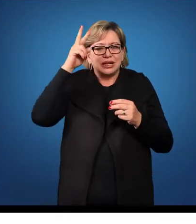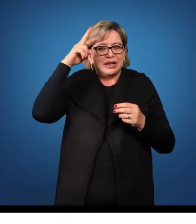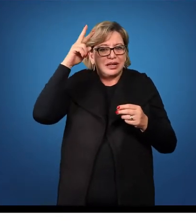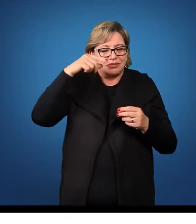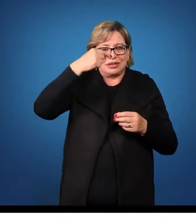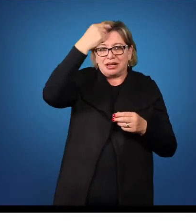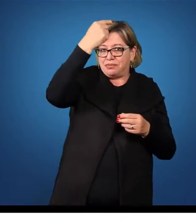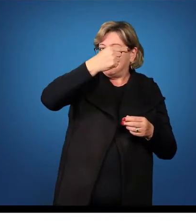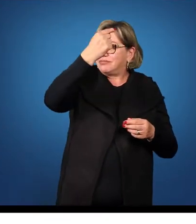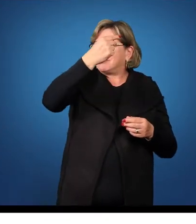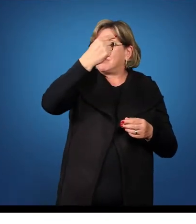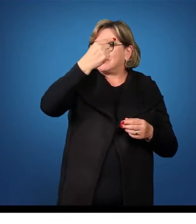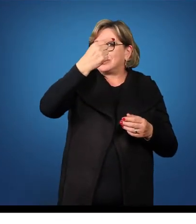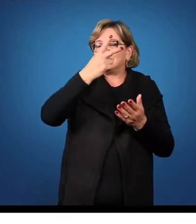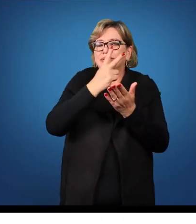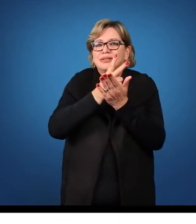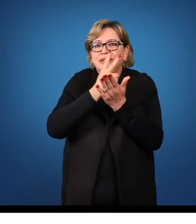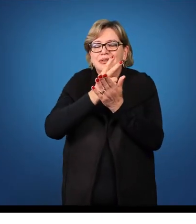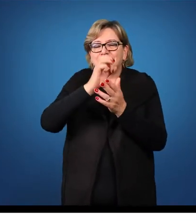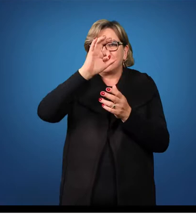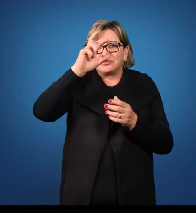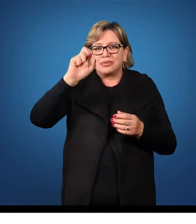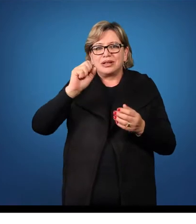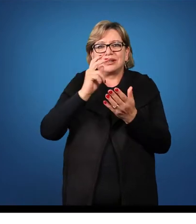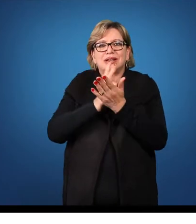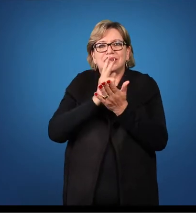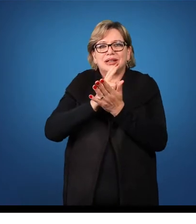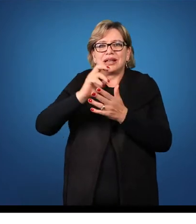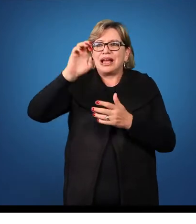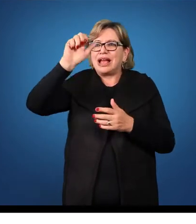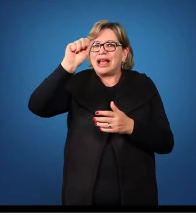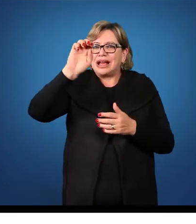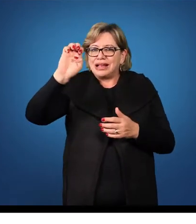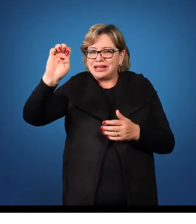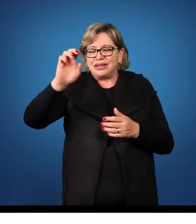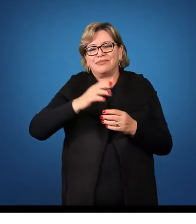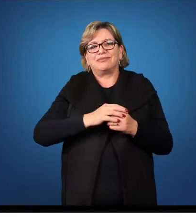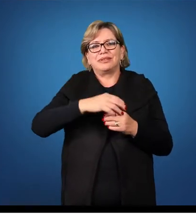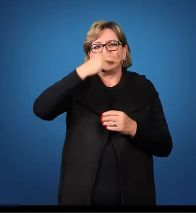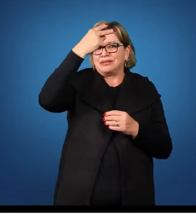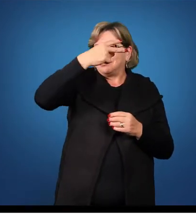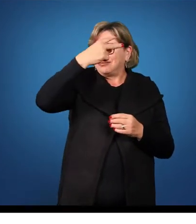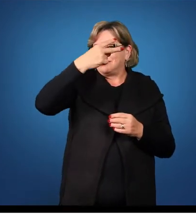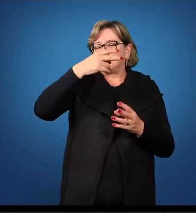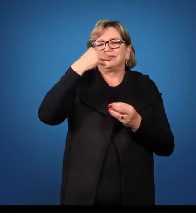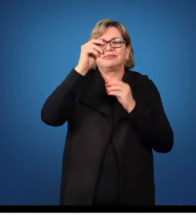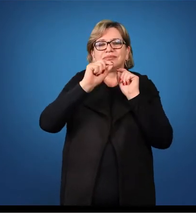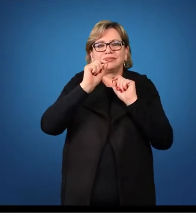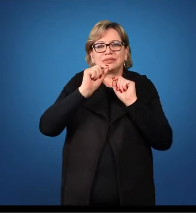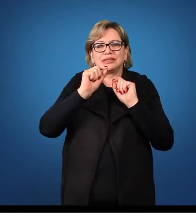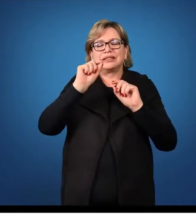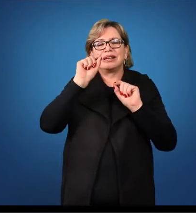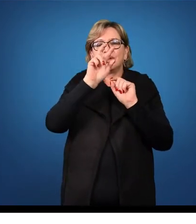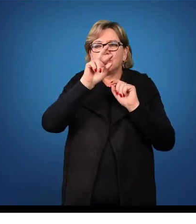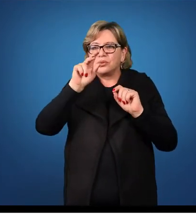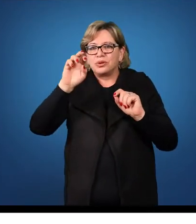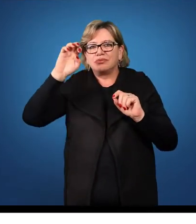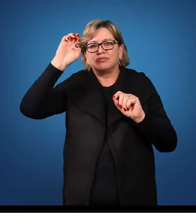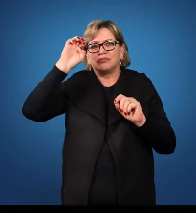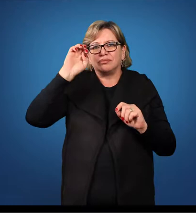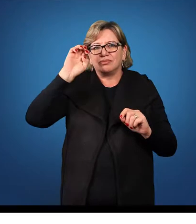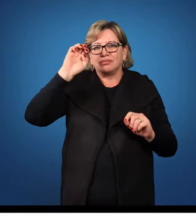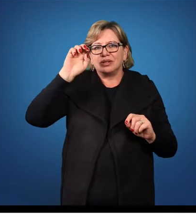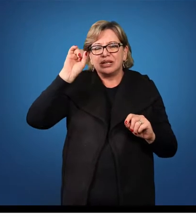primeira declinação o gene tipo singular sempre em aí na segunda declinação genitivo singular